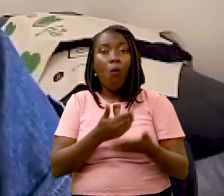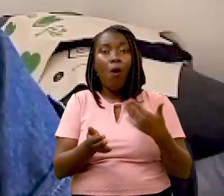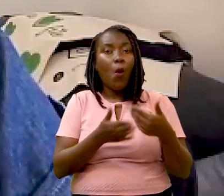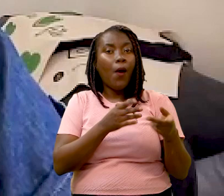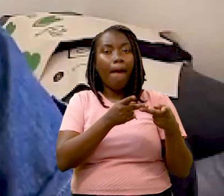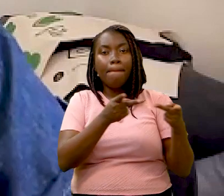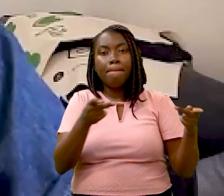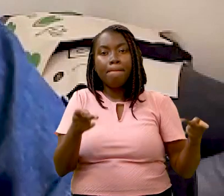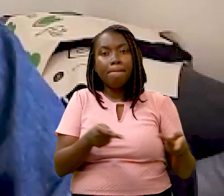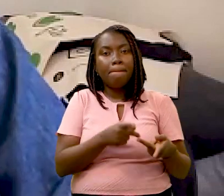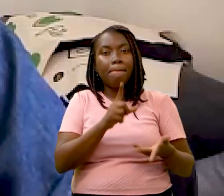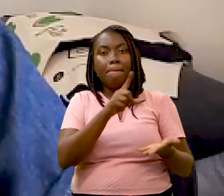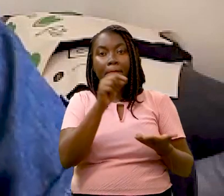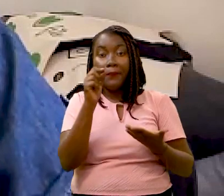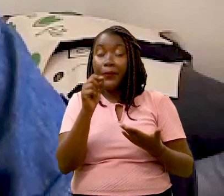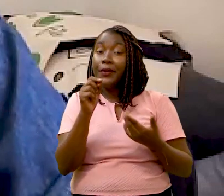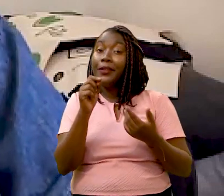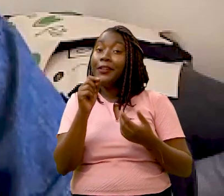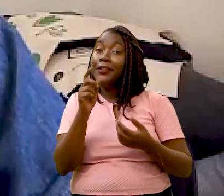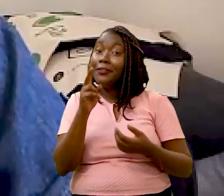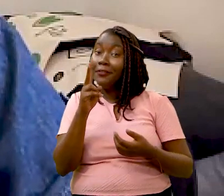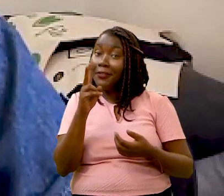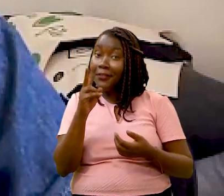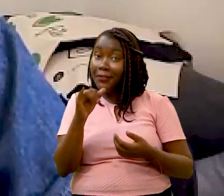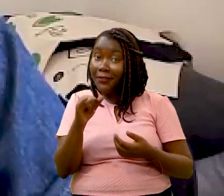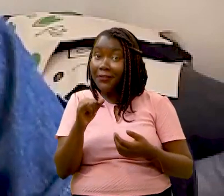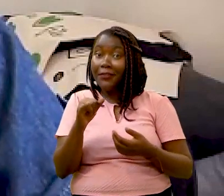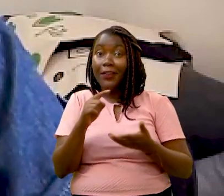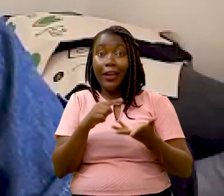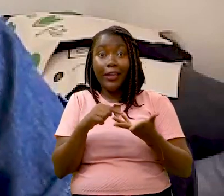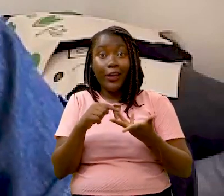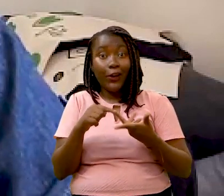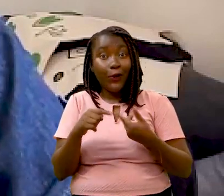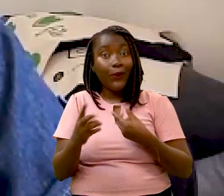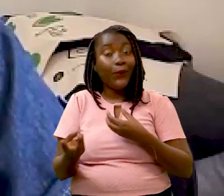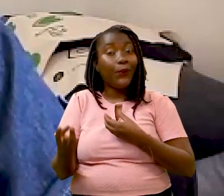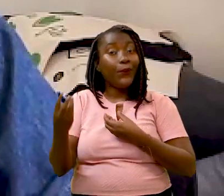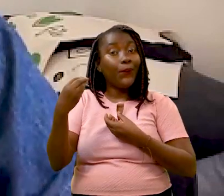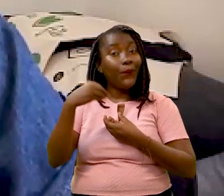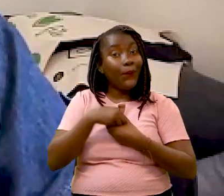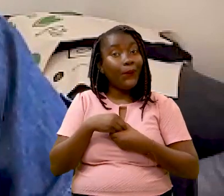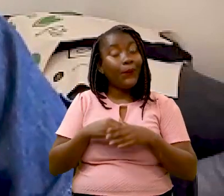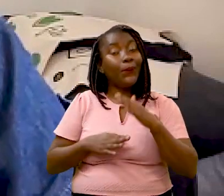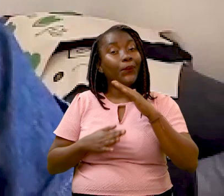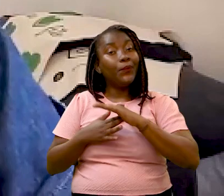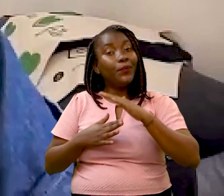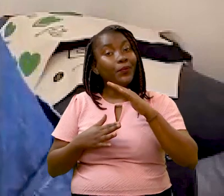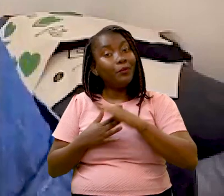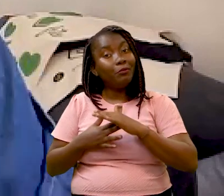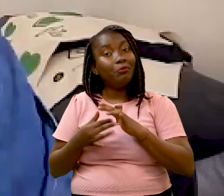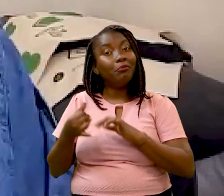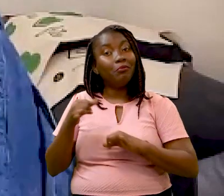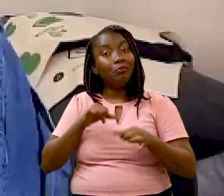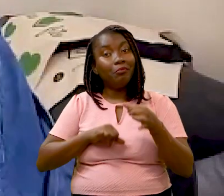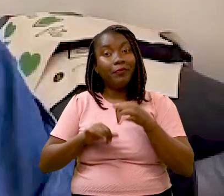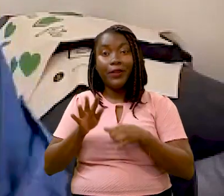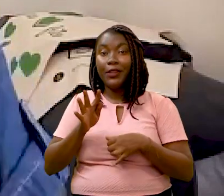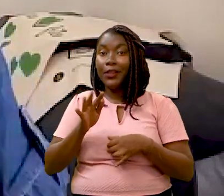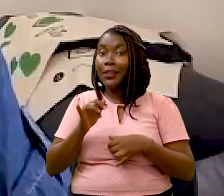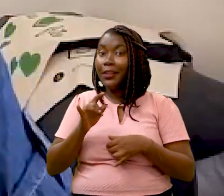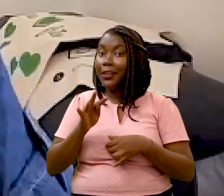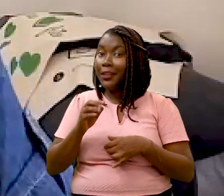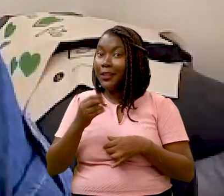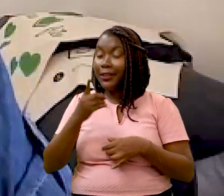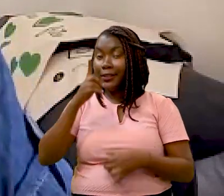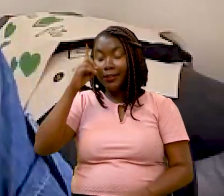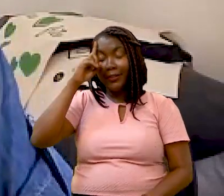de prato e que vai compor uma quantidade mínima de fitoquímicos ali para o seu dia, para